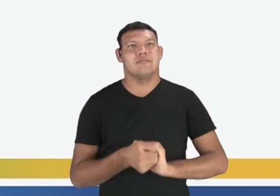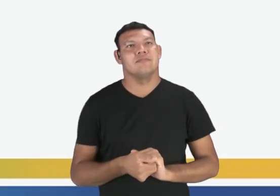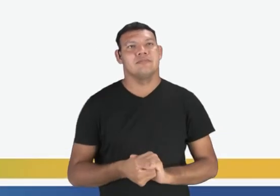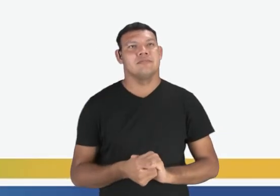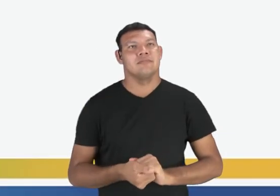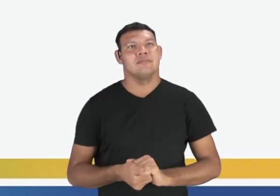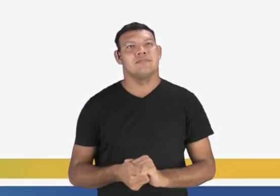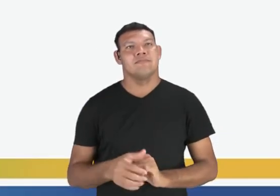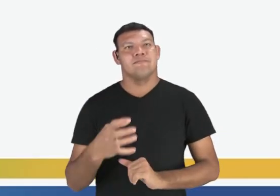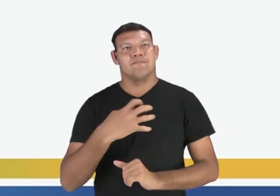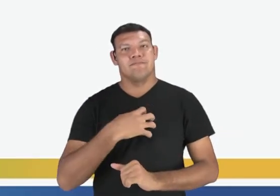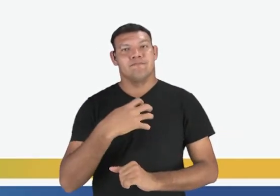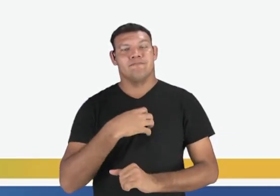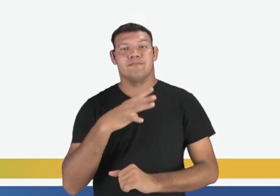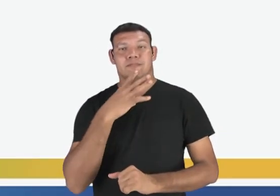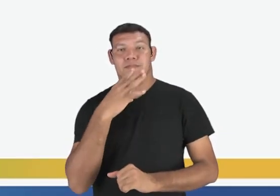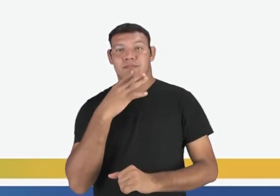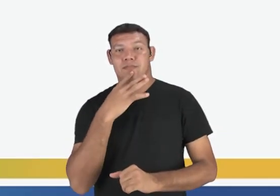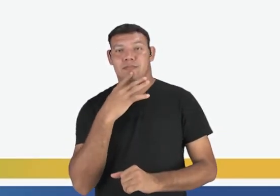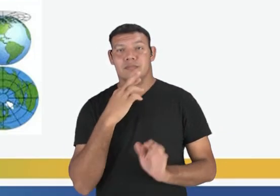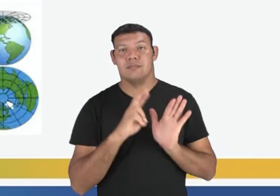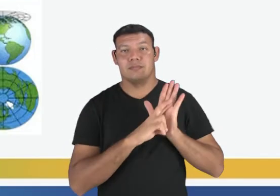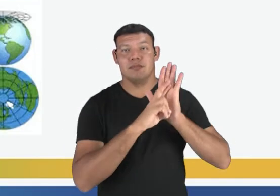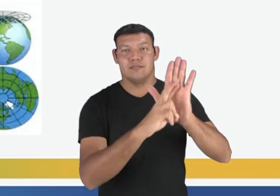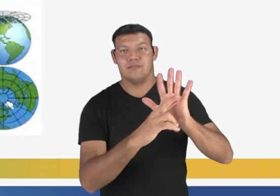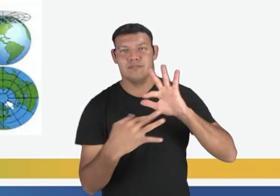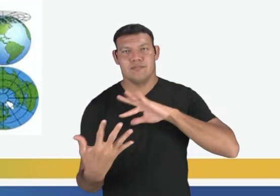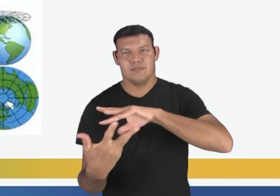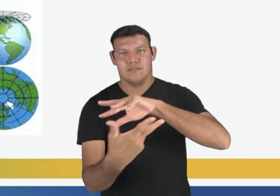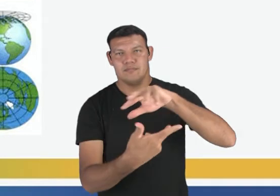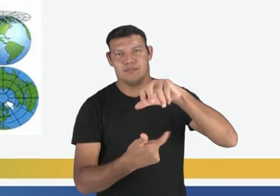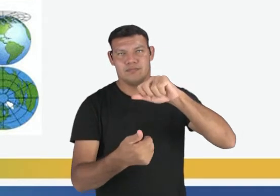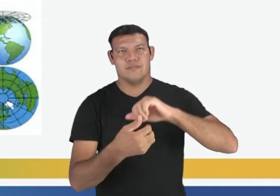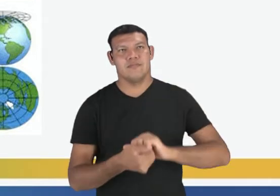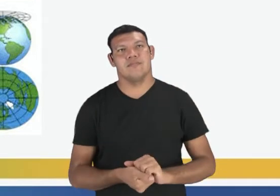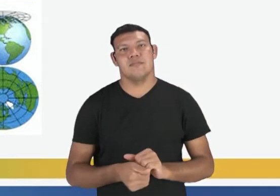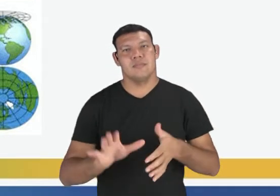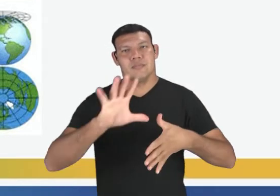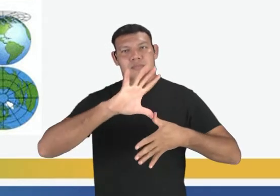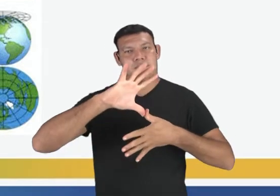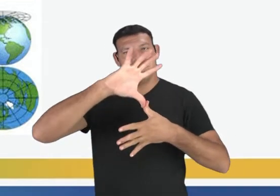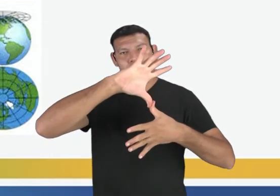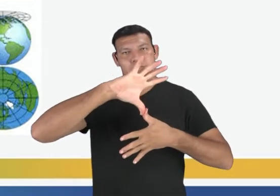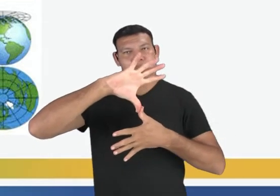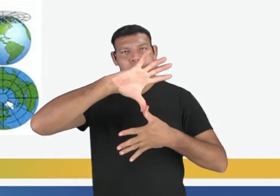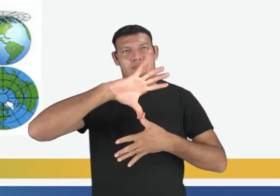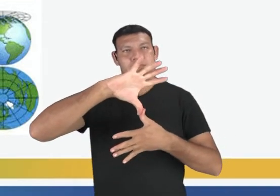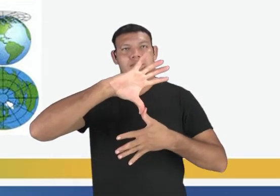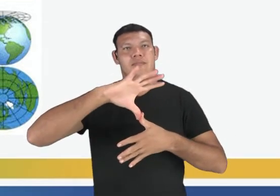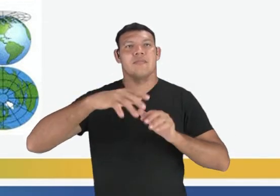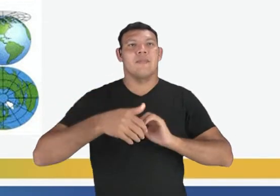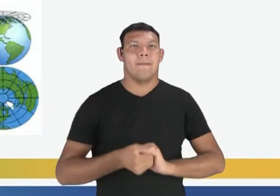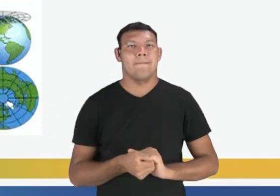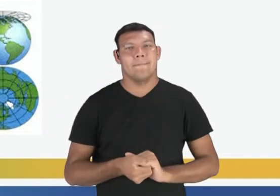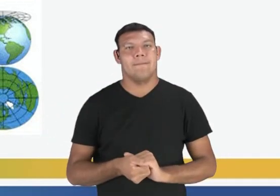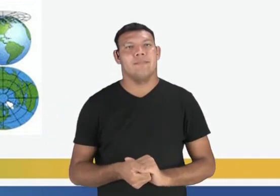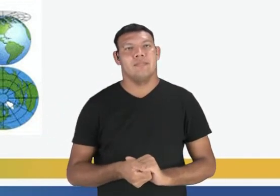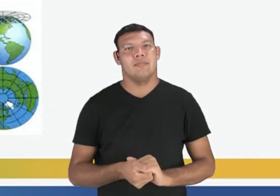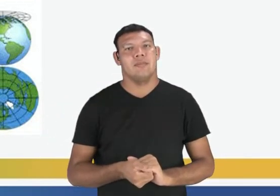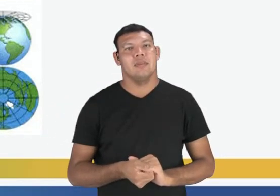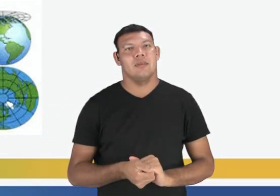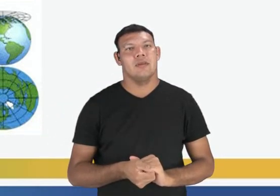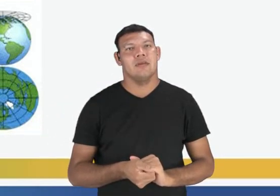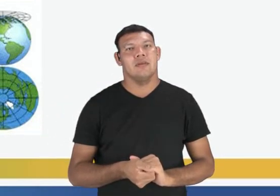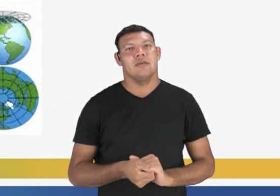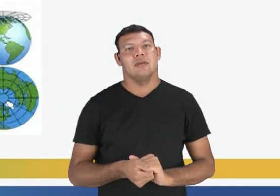mundo pela cartografia? Nós temos o caso do globo terrestre, dos mapas, o mapa e as suas projeções,